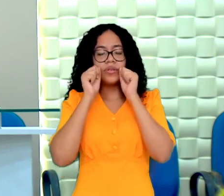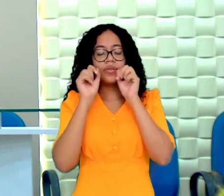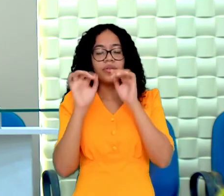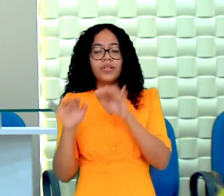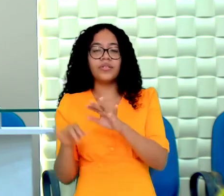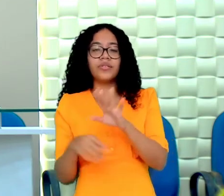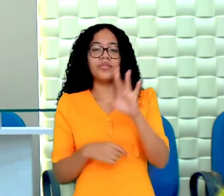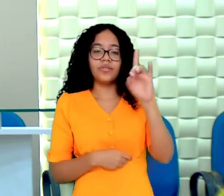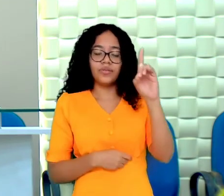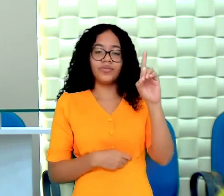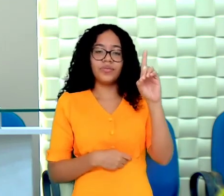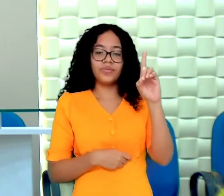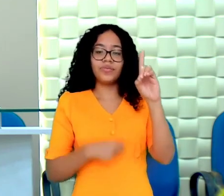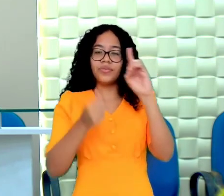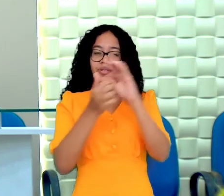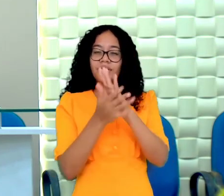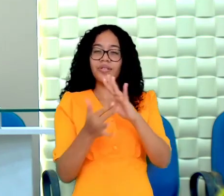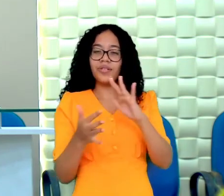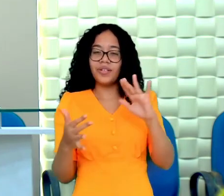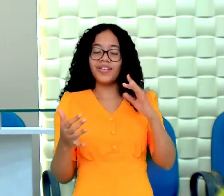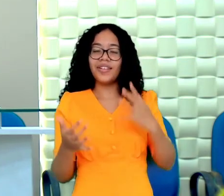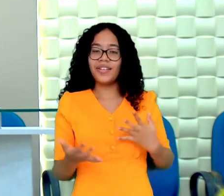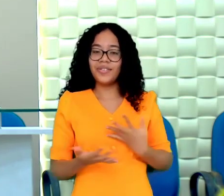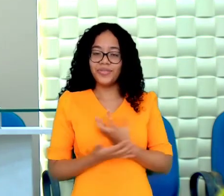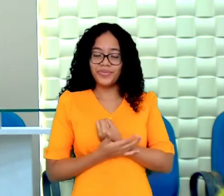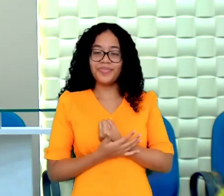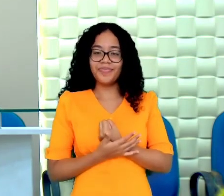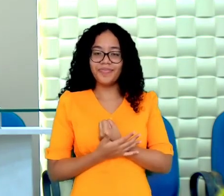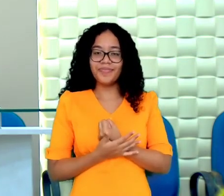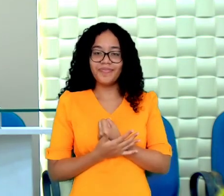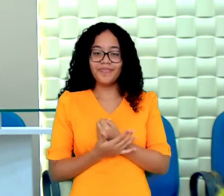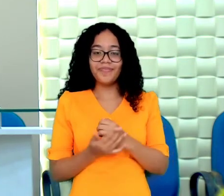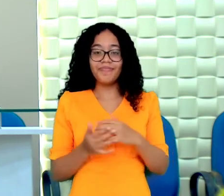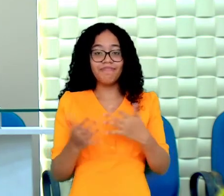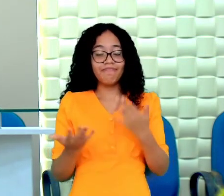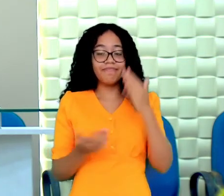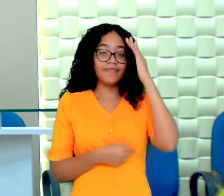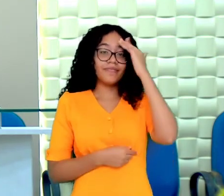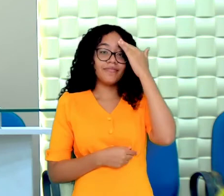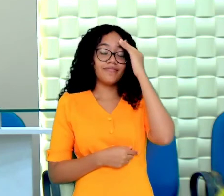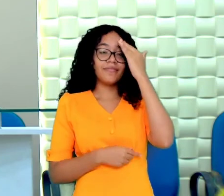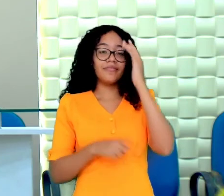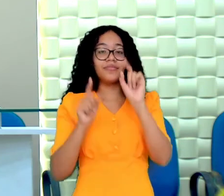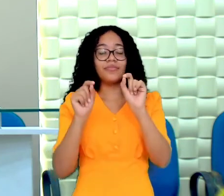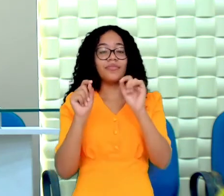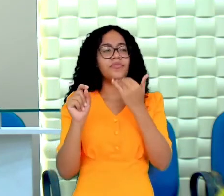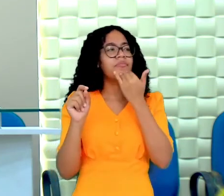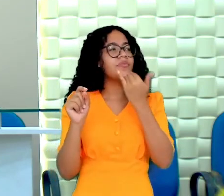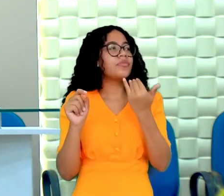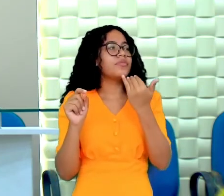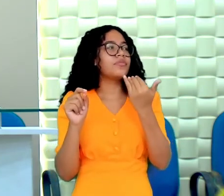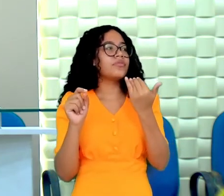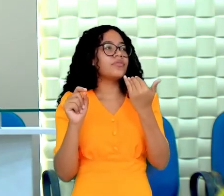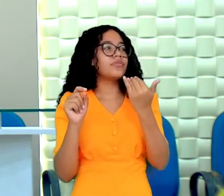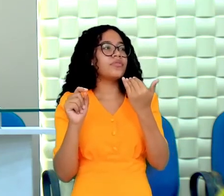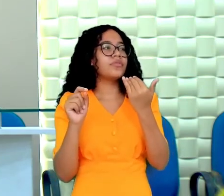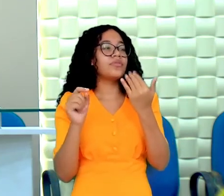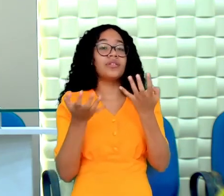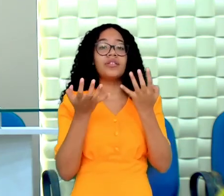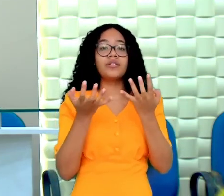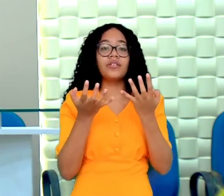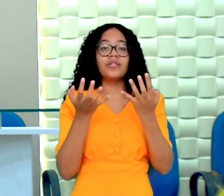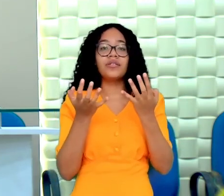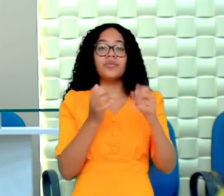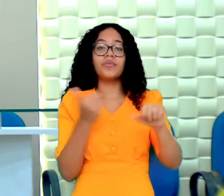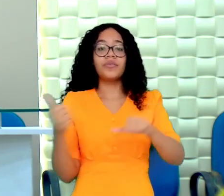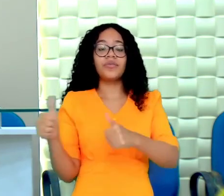Deus, sobre esta gloriosa salvação, e aí entenderam, pediram para descer as águas do